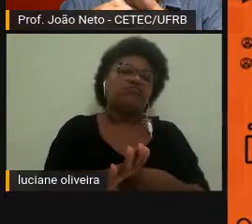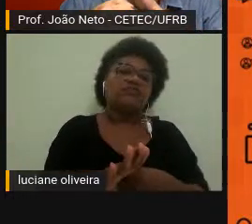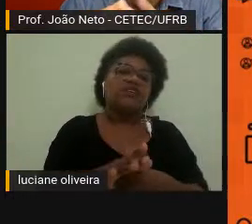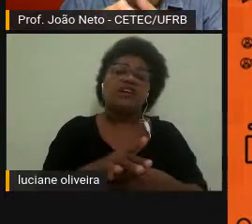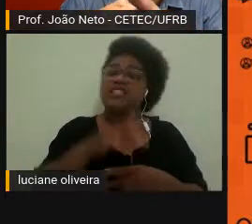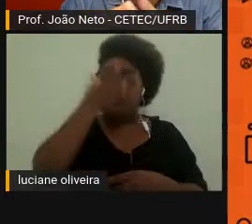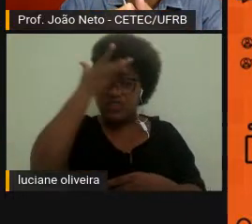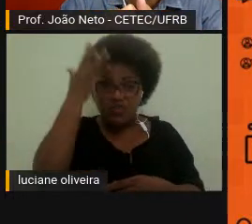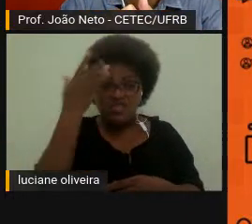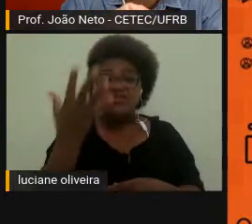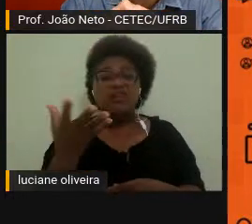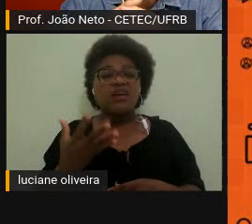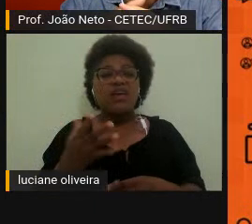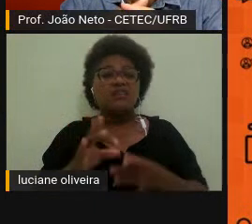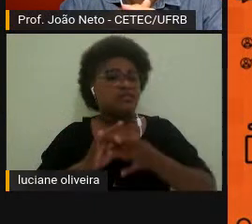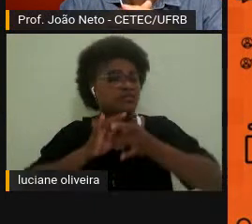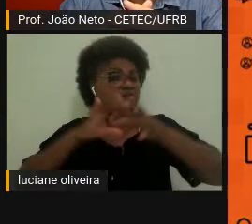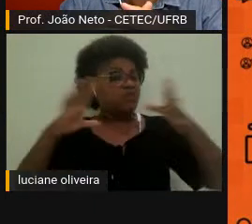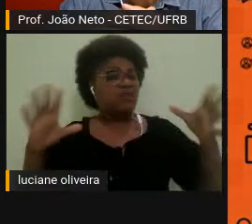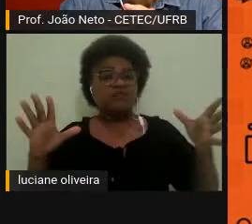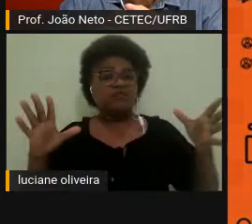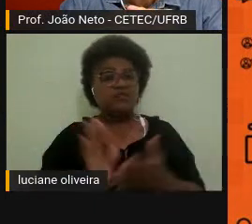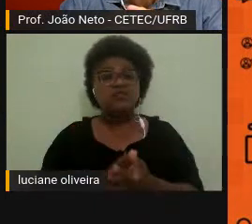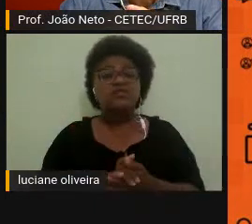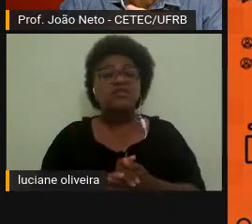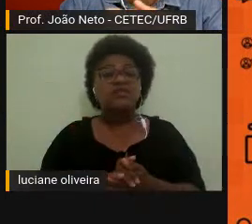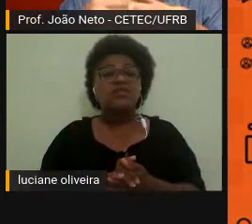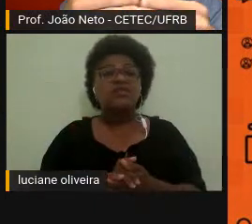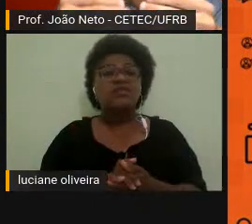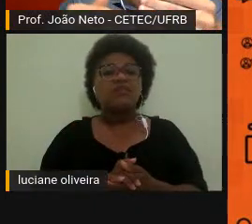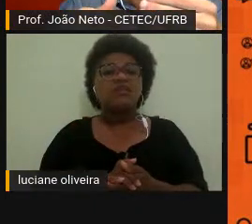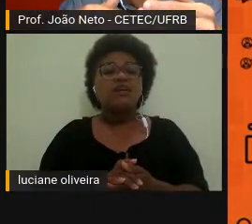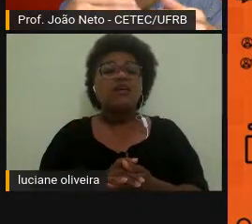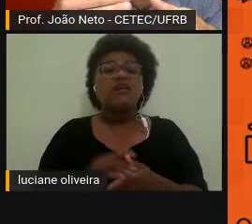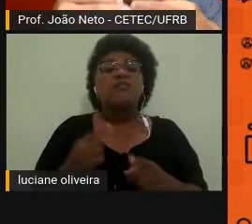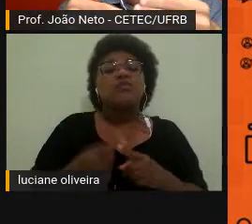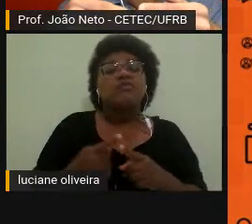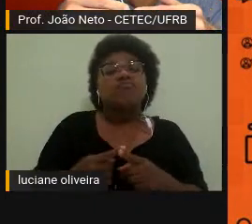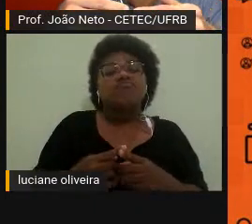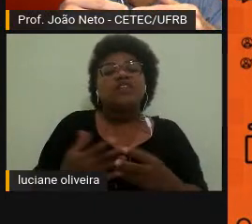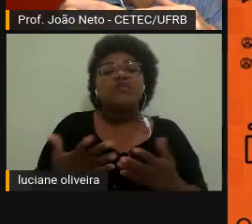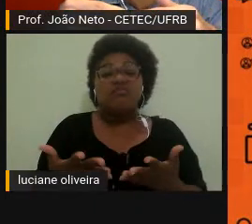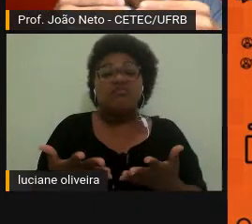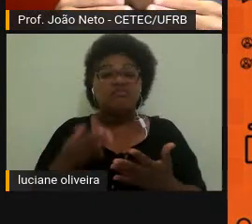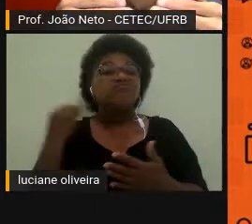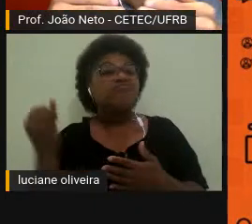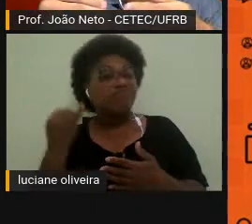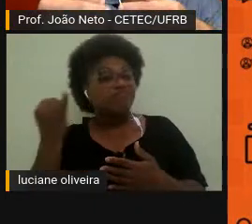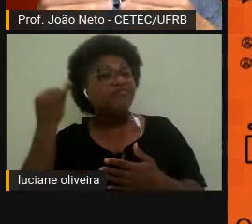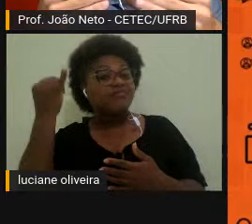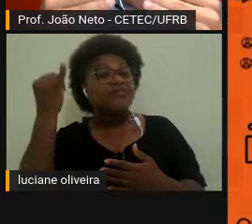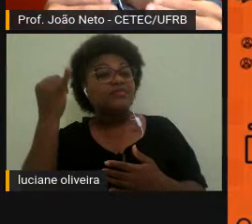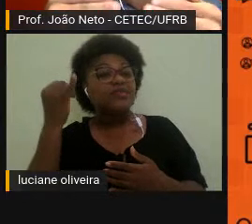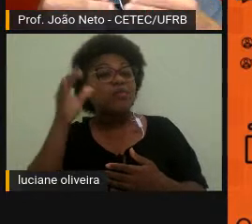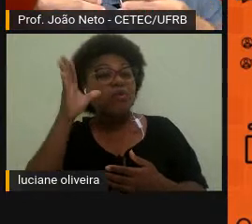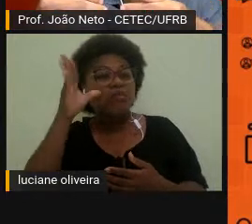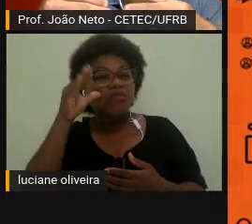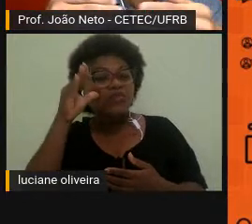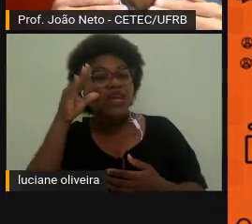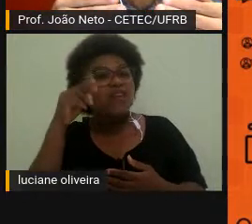ele será independente Esse foi muito interessante porque eu observei ouvir algumas pessoas com deficiência utilizando